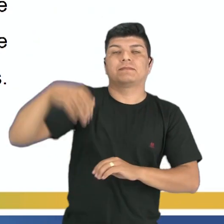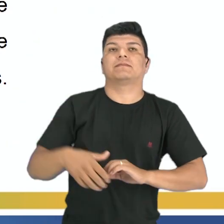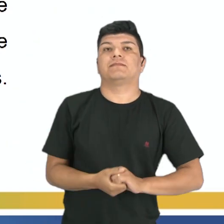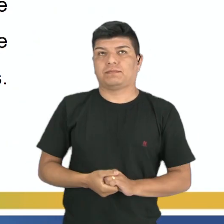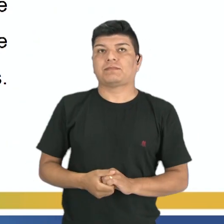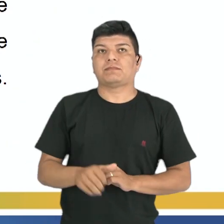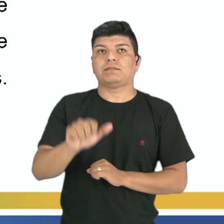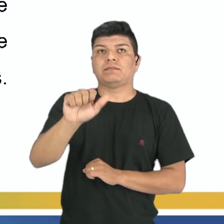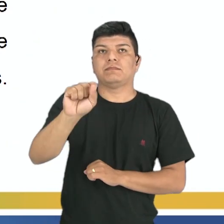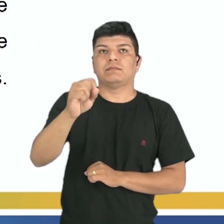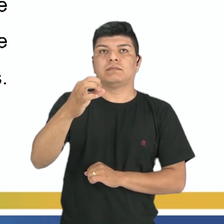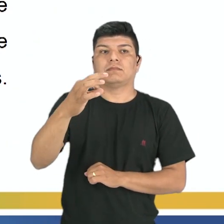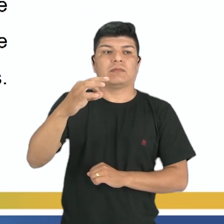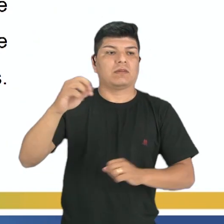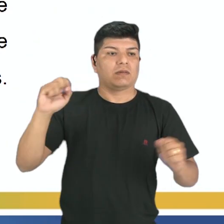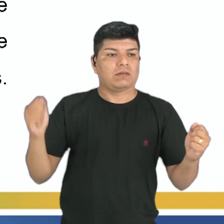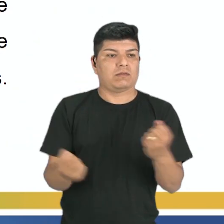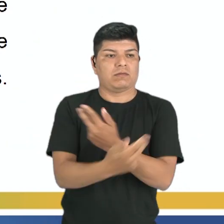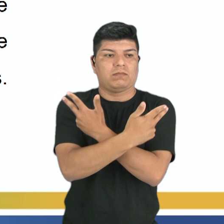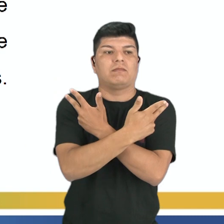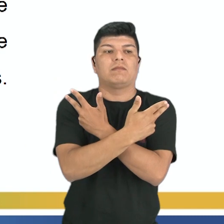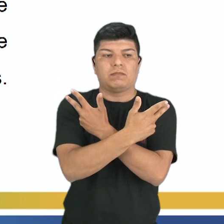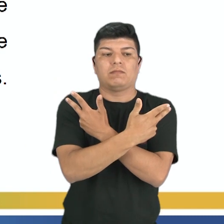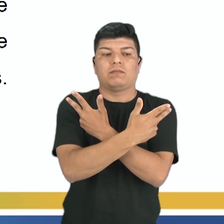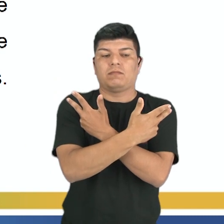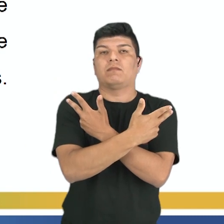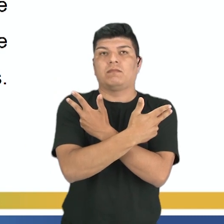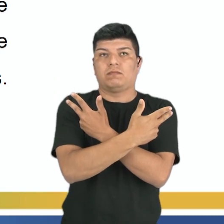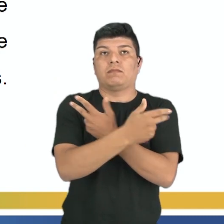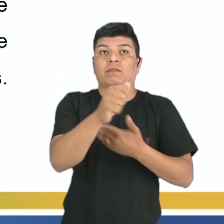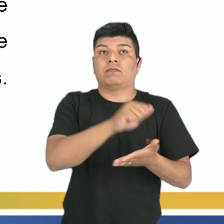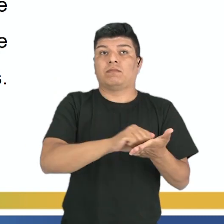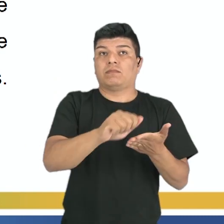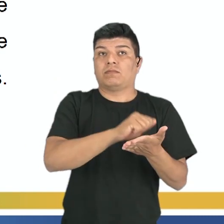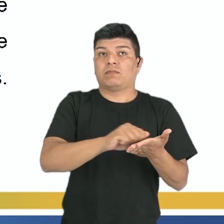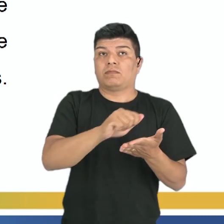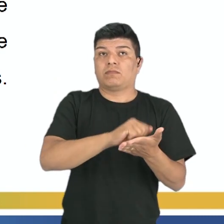Então, os astecas, a escrita asteca também é escrita